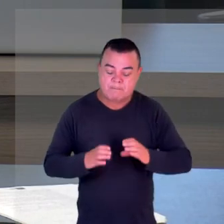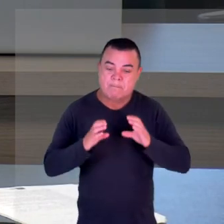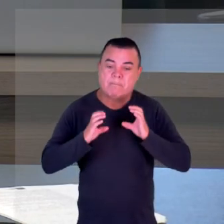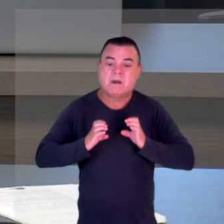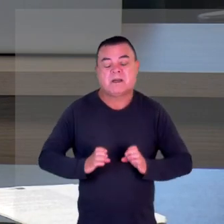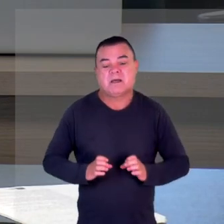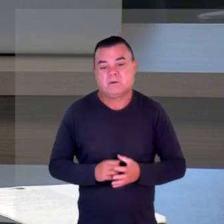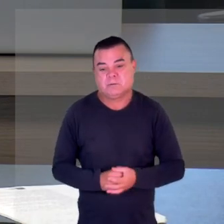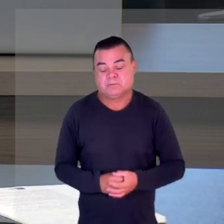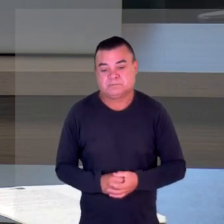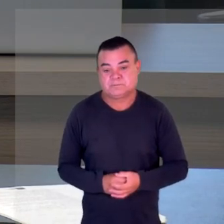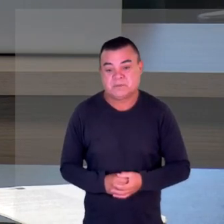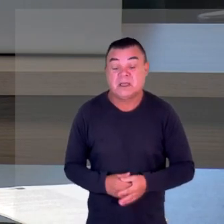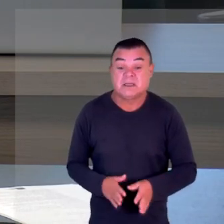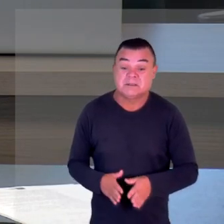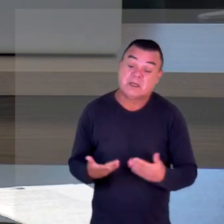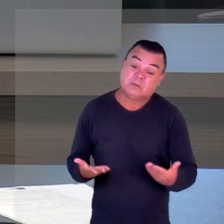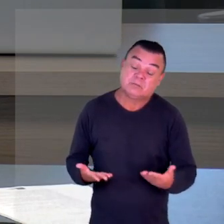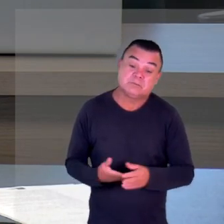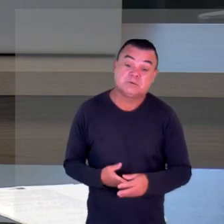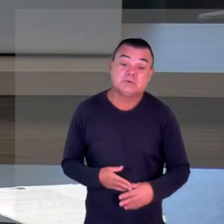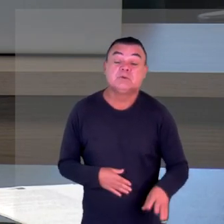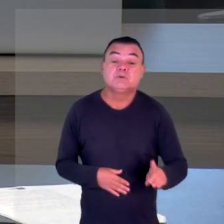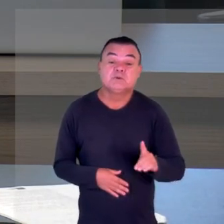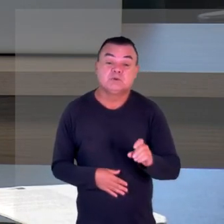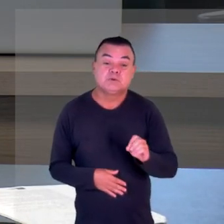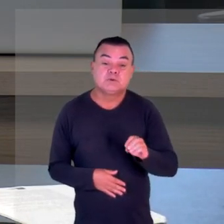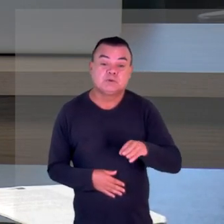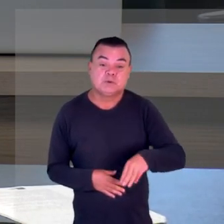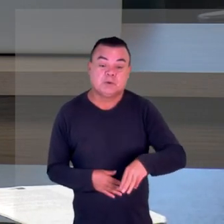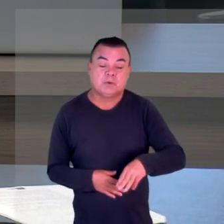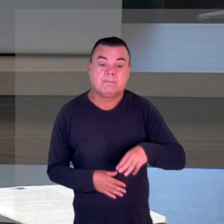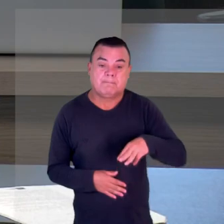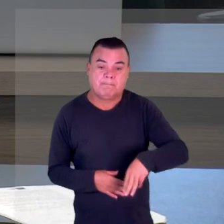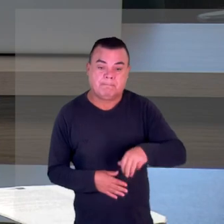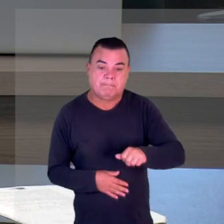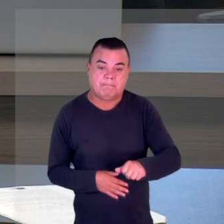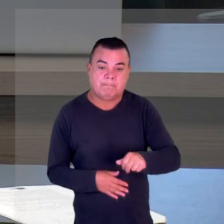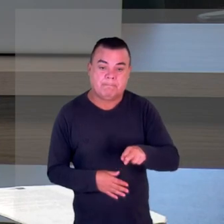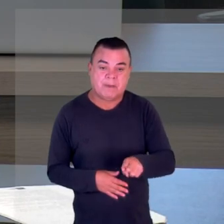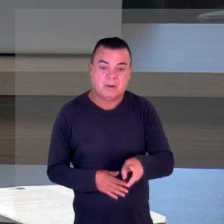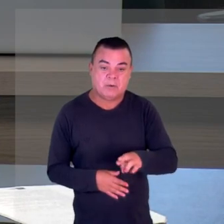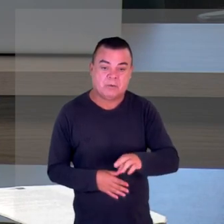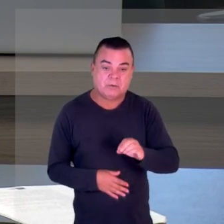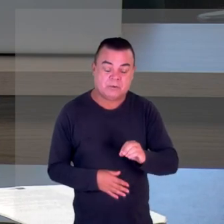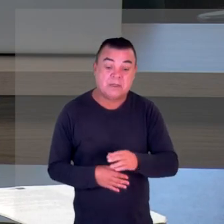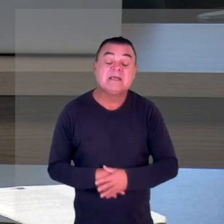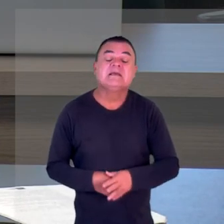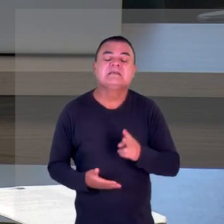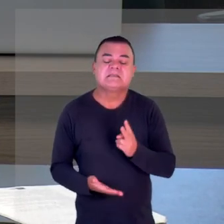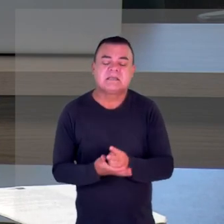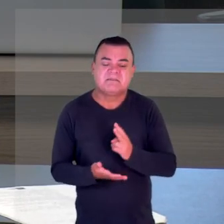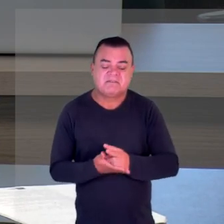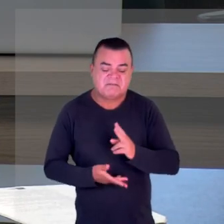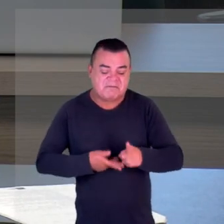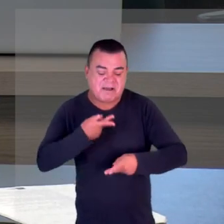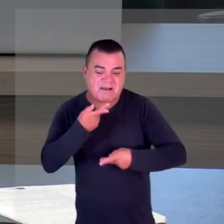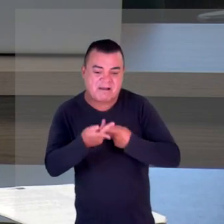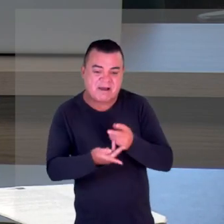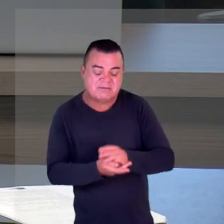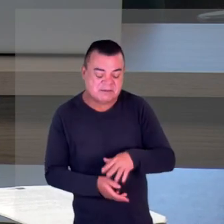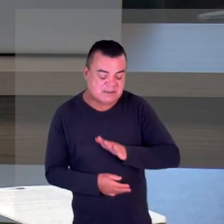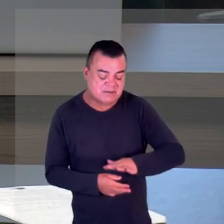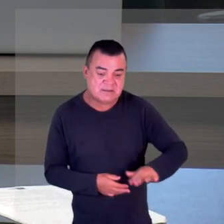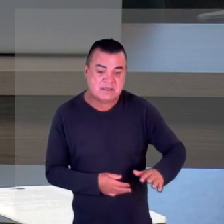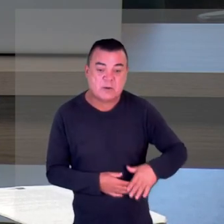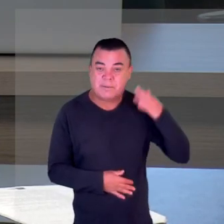alimentação e o dom Mauro moreli sempre falava das nossas das Crianças brasileiras né Eh e as crianças não não é